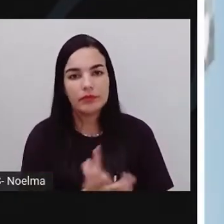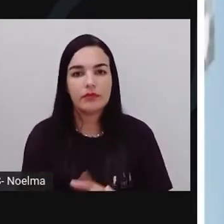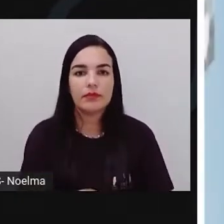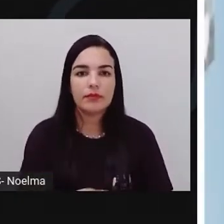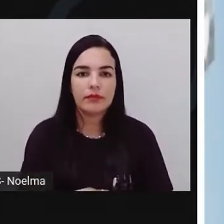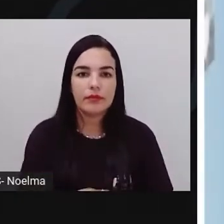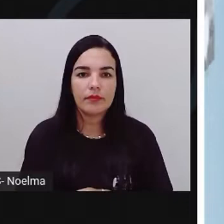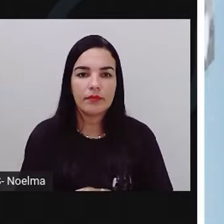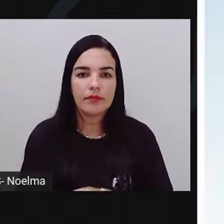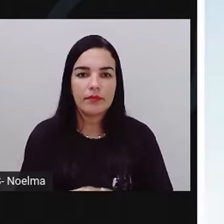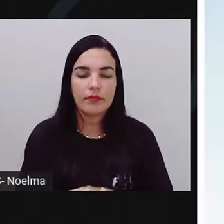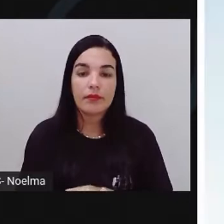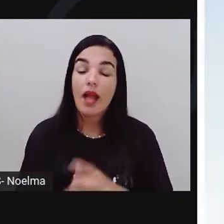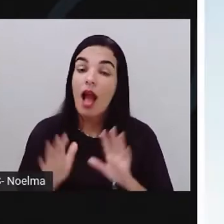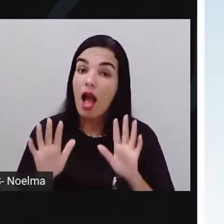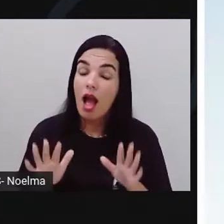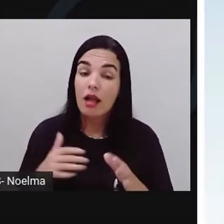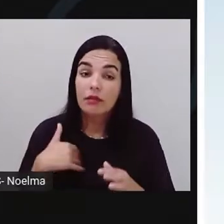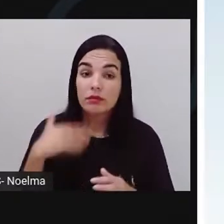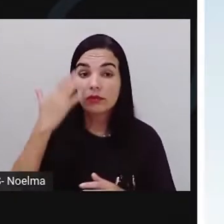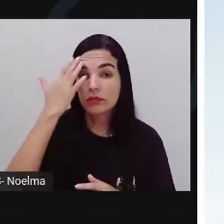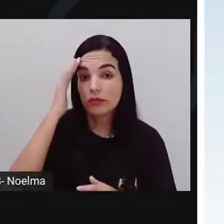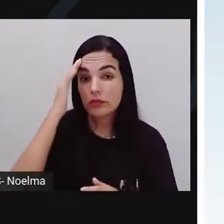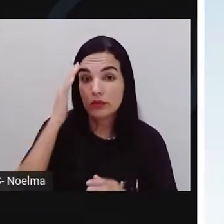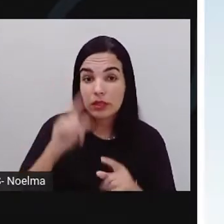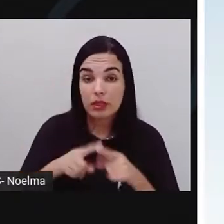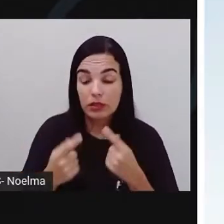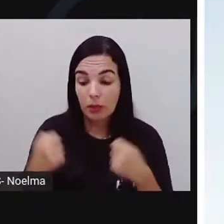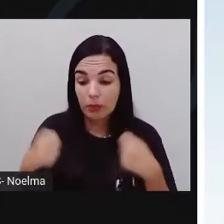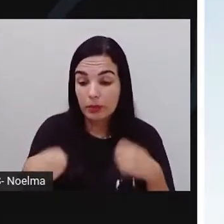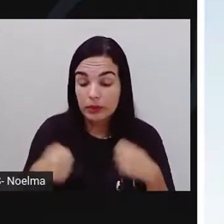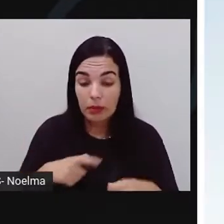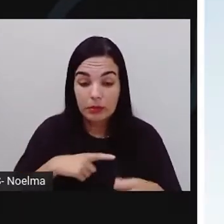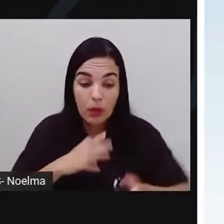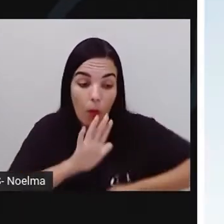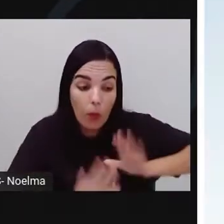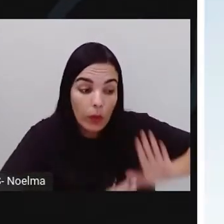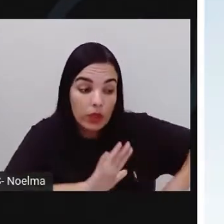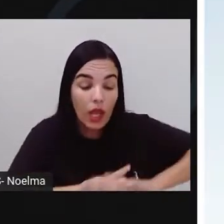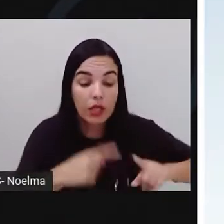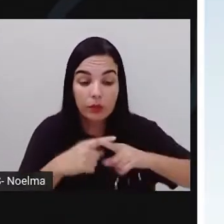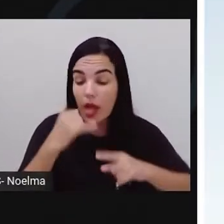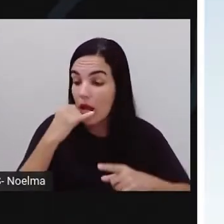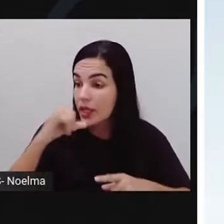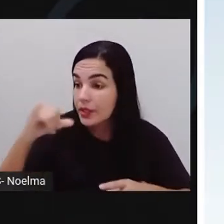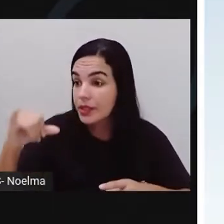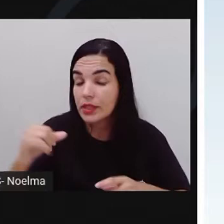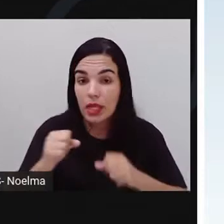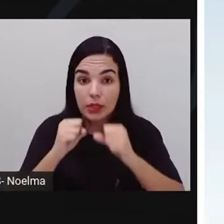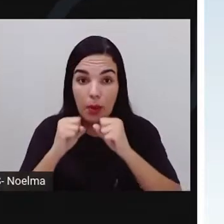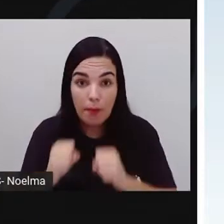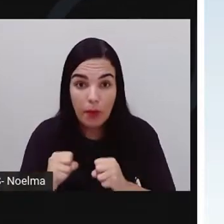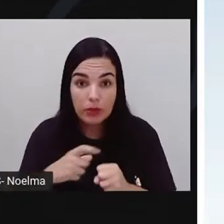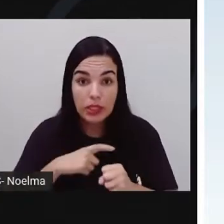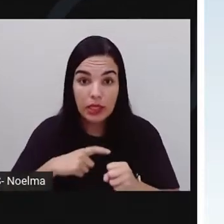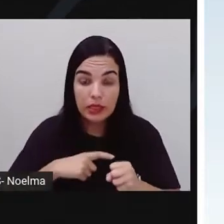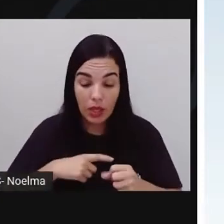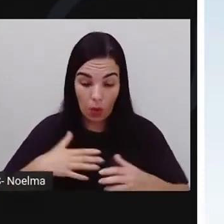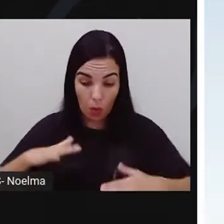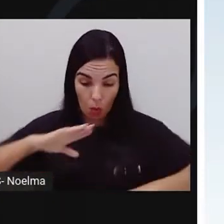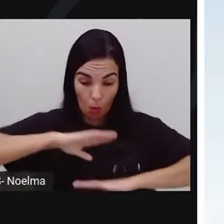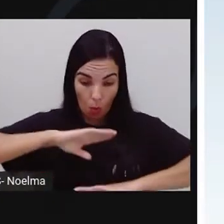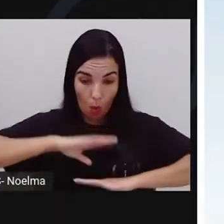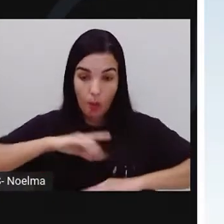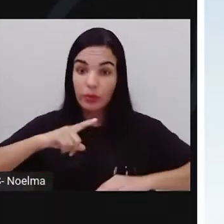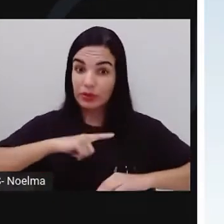Então, nosso corpo é condutor, porque se temos que tomar tanto cuidado com a eletricidade, é porque pelo nosso corpo a